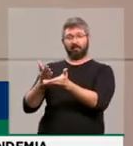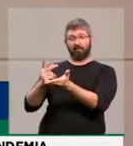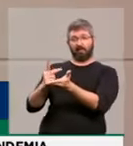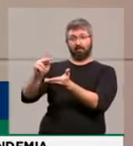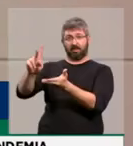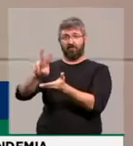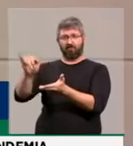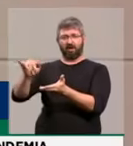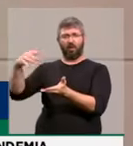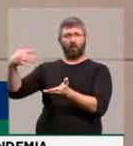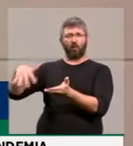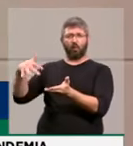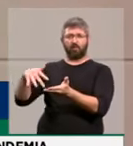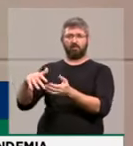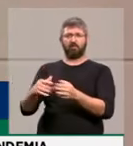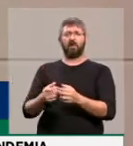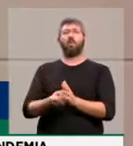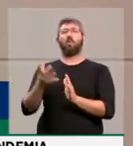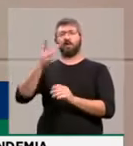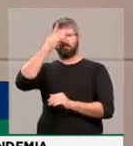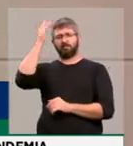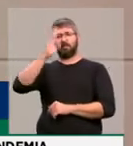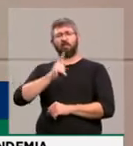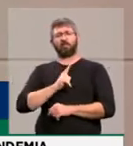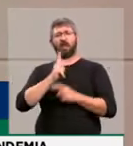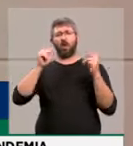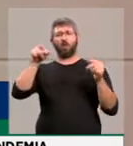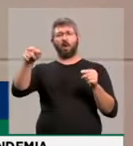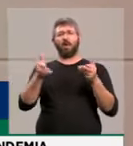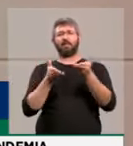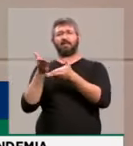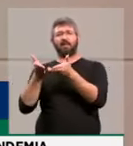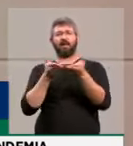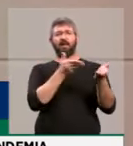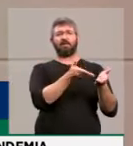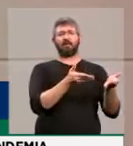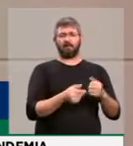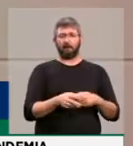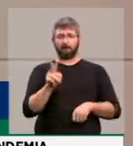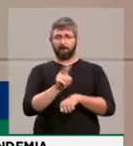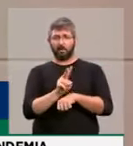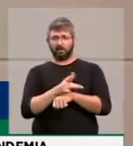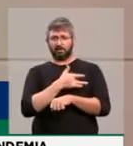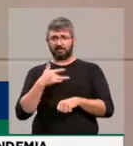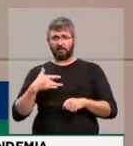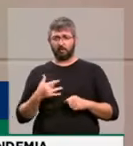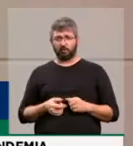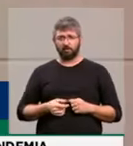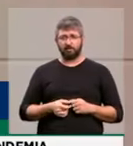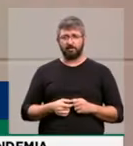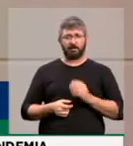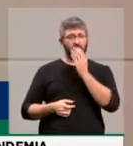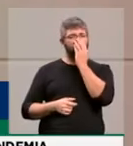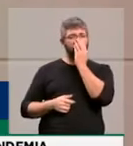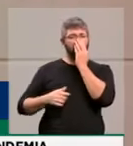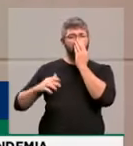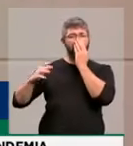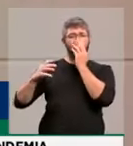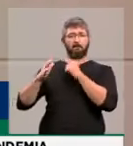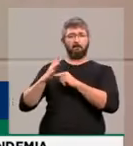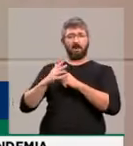ele terá, poucos brasileiros têm. As condições de tentar proteger a sua saúde, de usar os melhores aparelhos, de